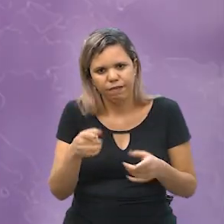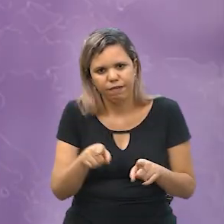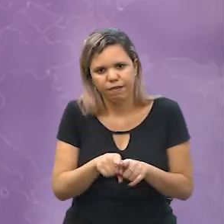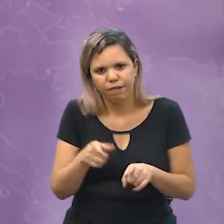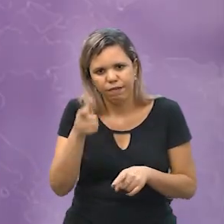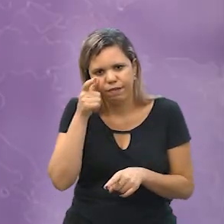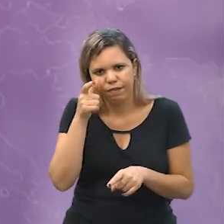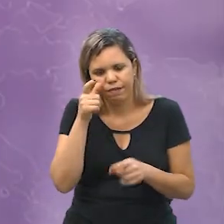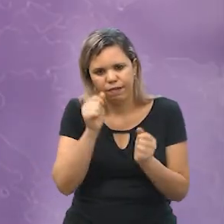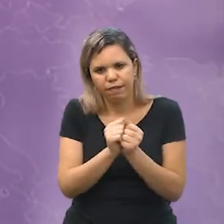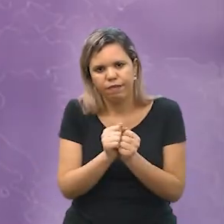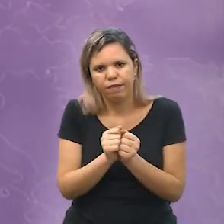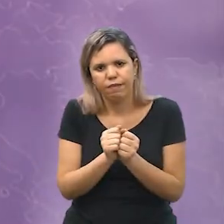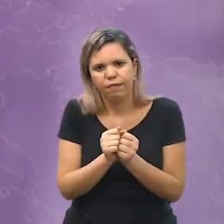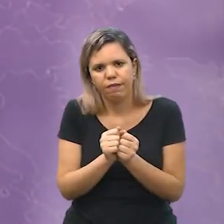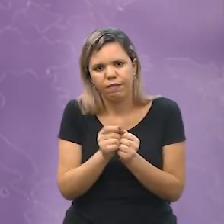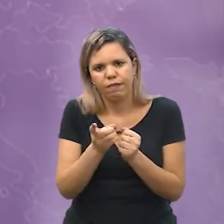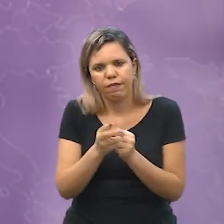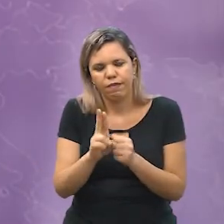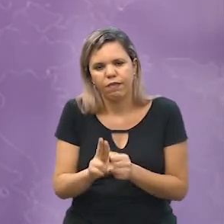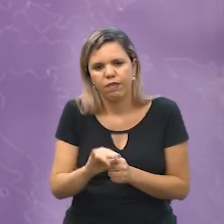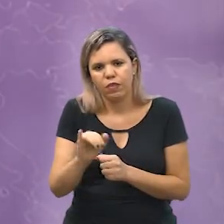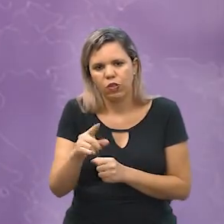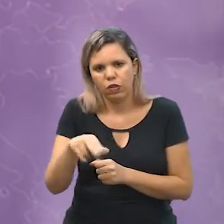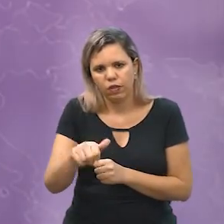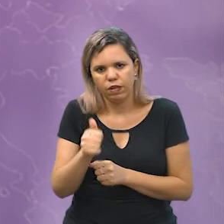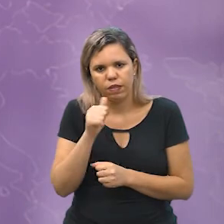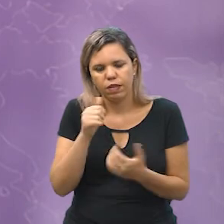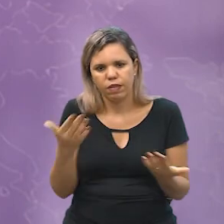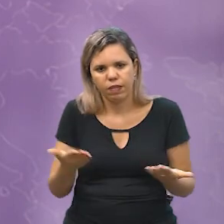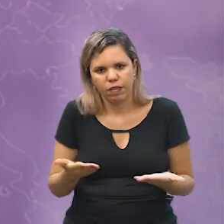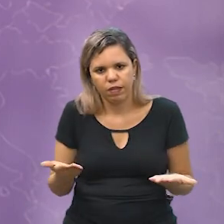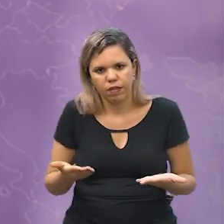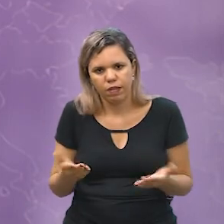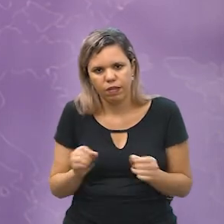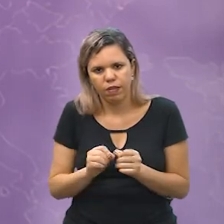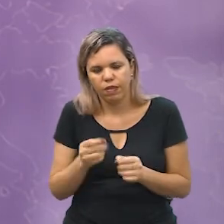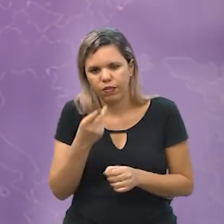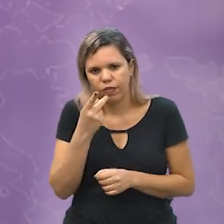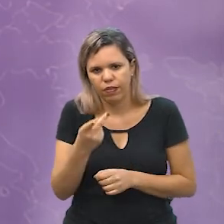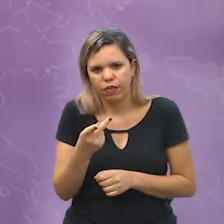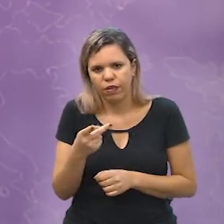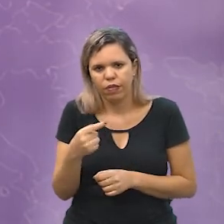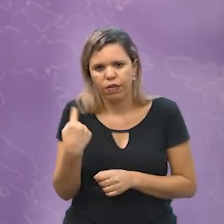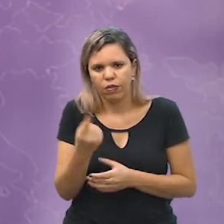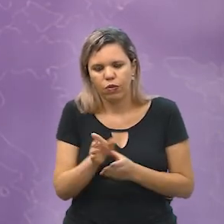você também que esteve aqui comigo e com a doutora Juliane até agora. Faça igual a doutora falou,